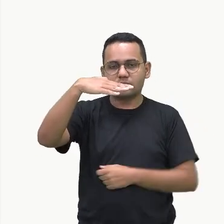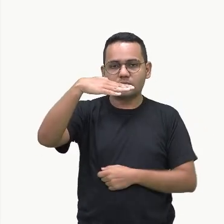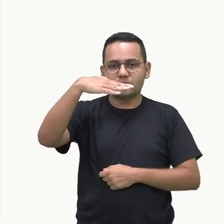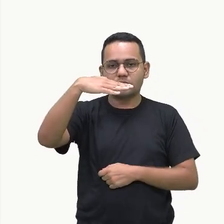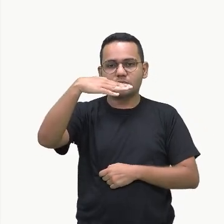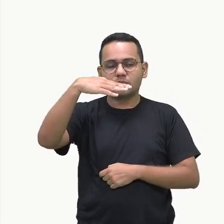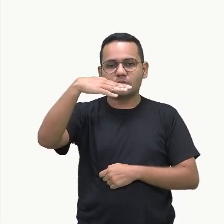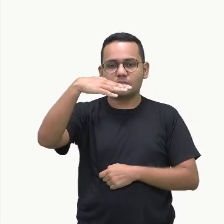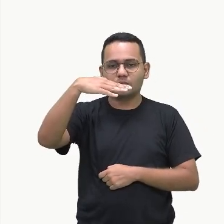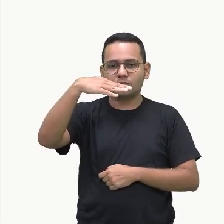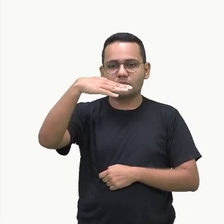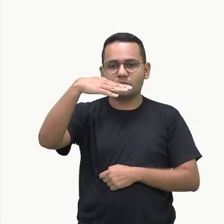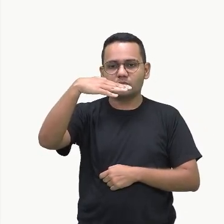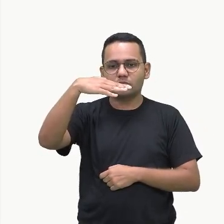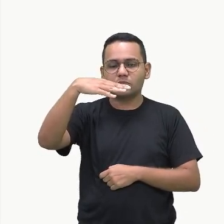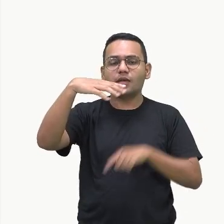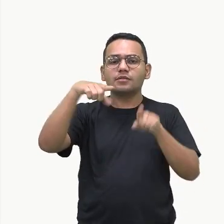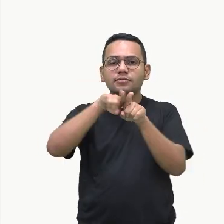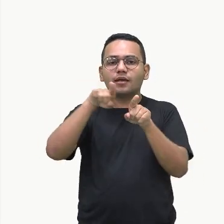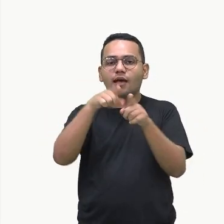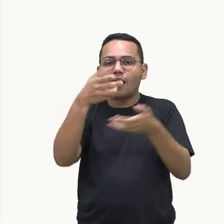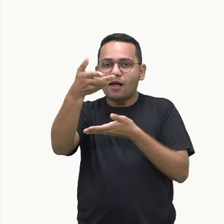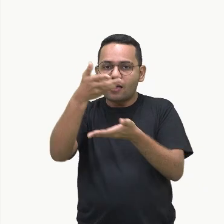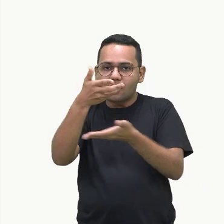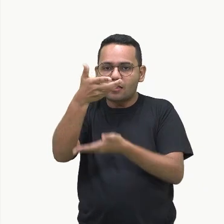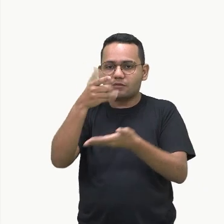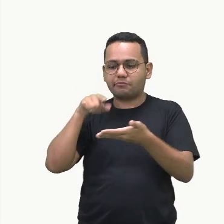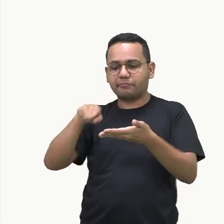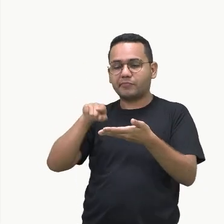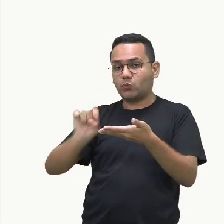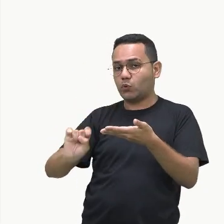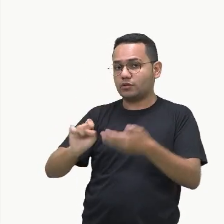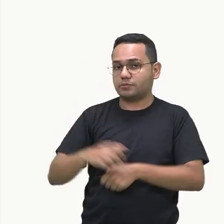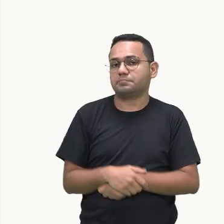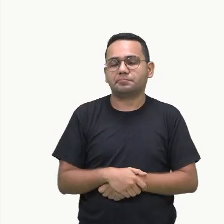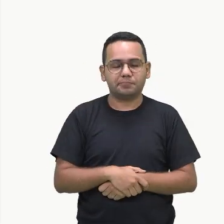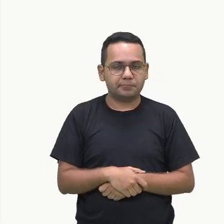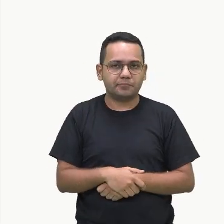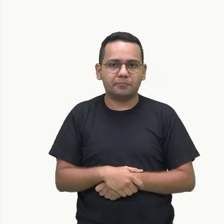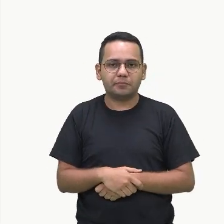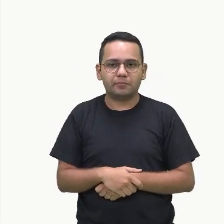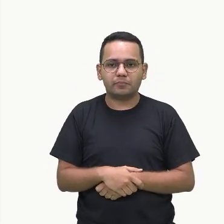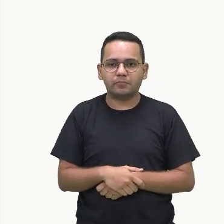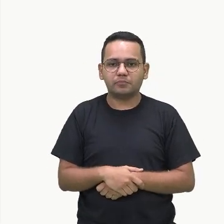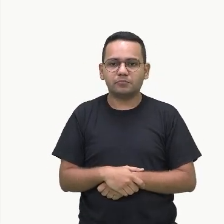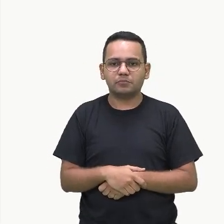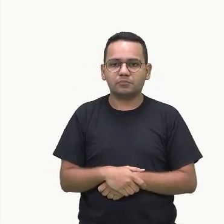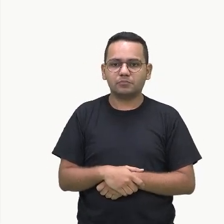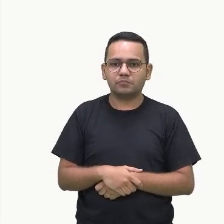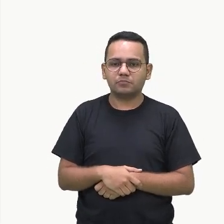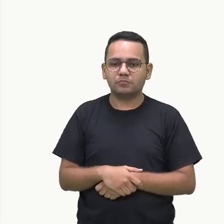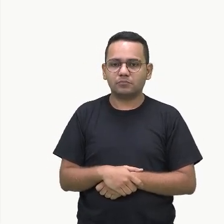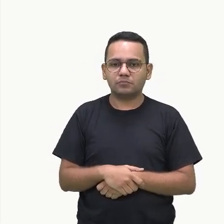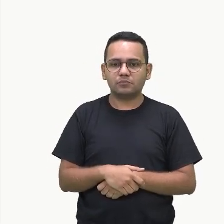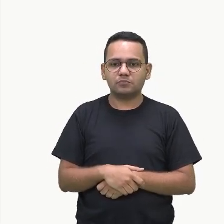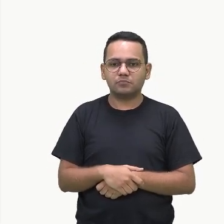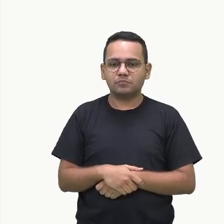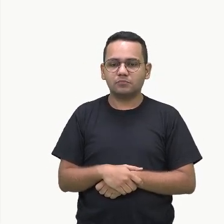se relacionam também com os ângulos formados aqui na reta S, quando a transversal